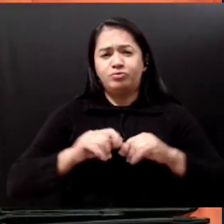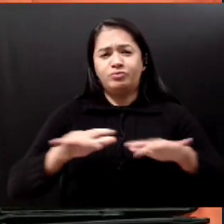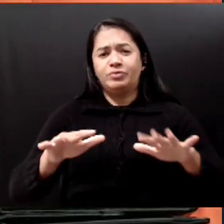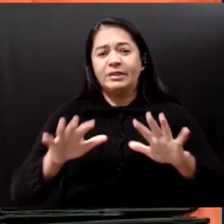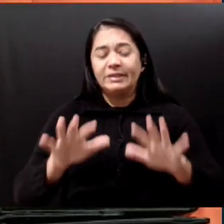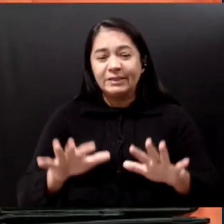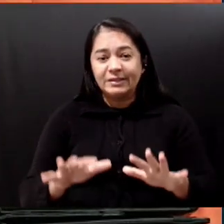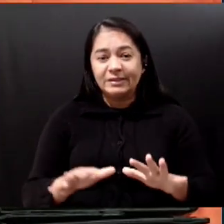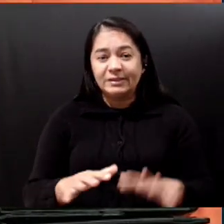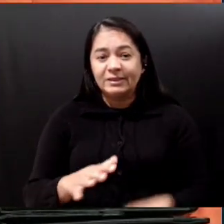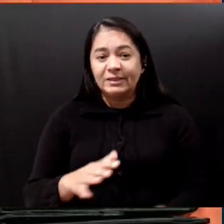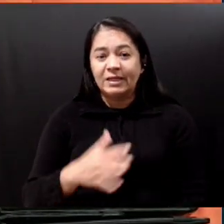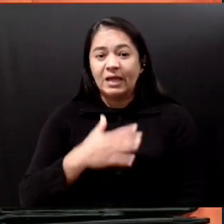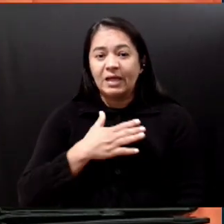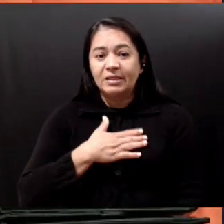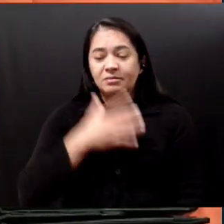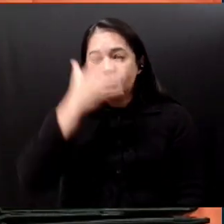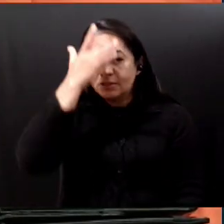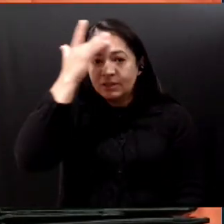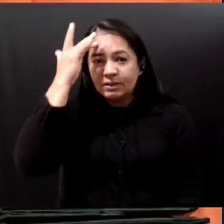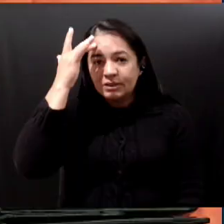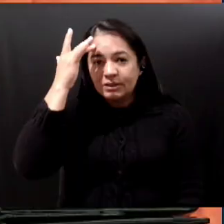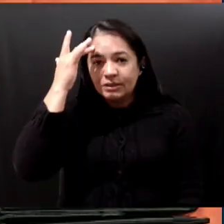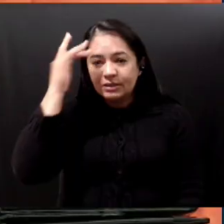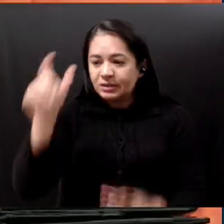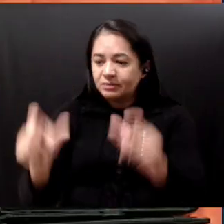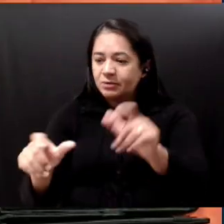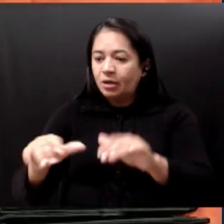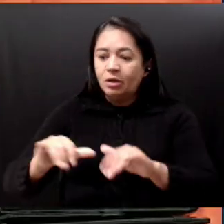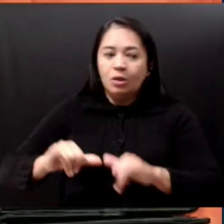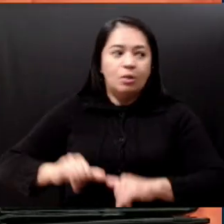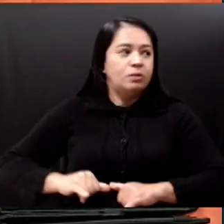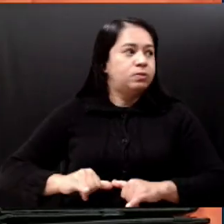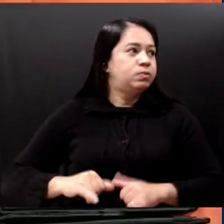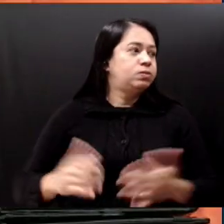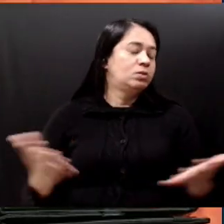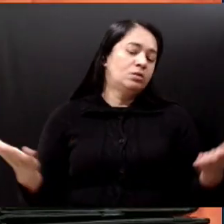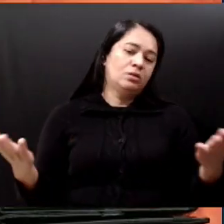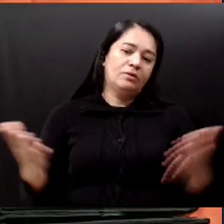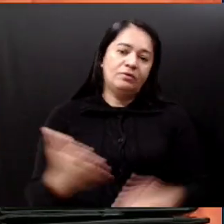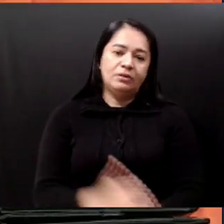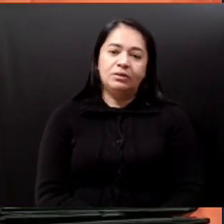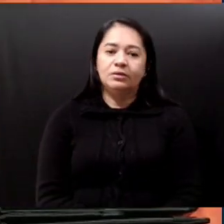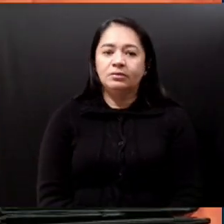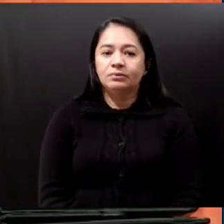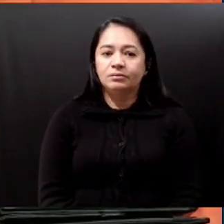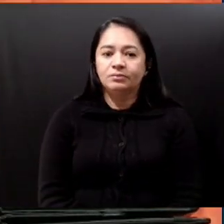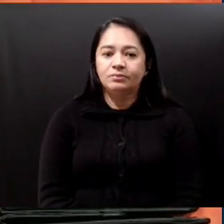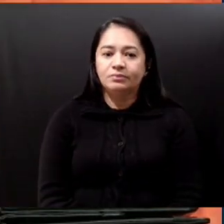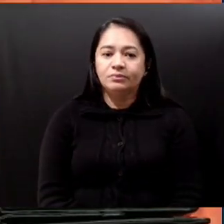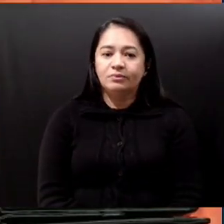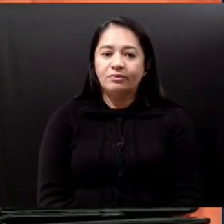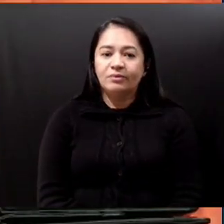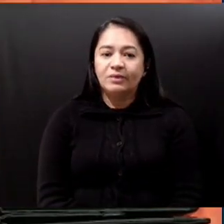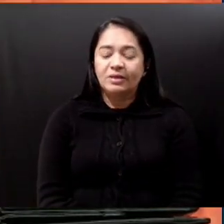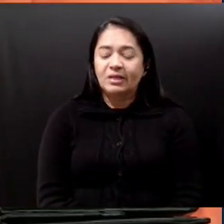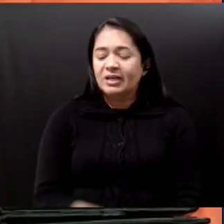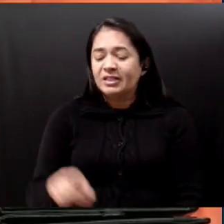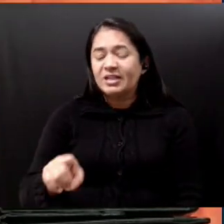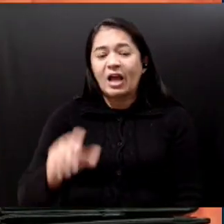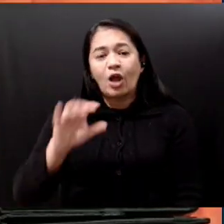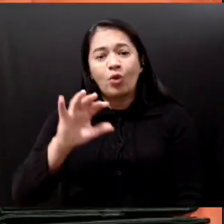orientadas, assim, sofrendo. Eu Malucas, né? imagino. É. Isso traz frustração, porque